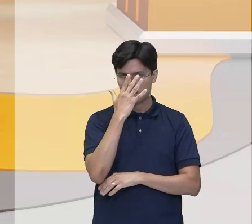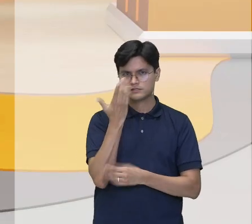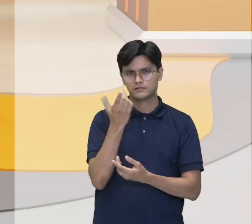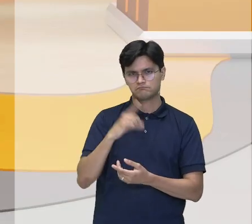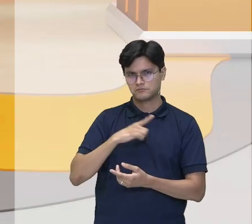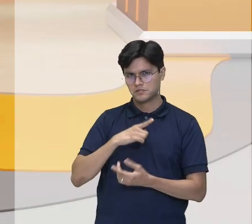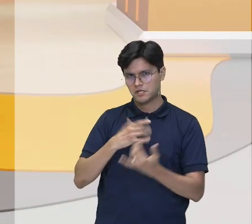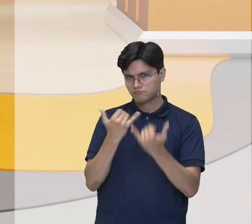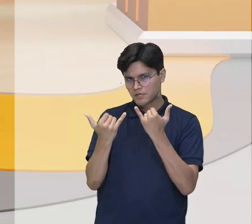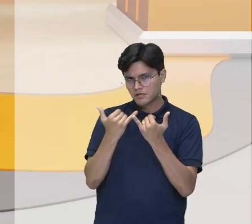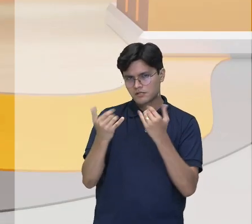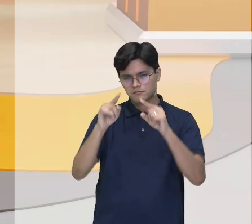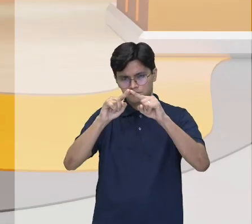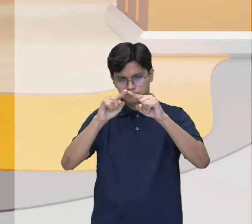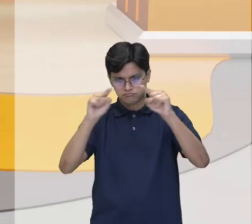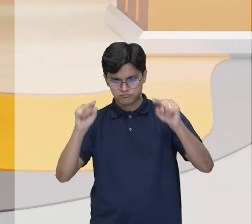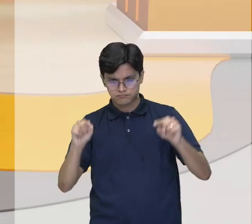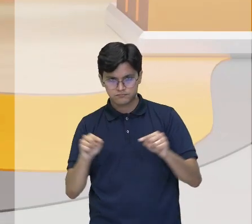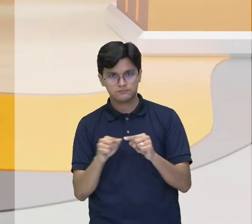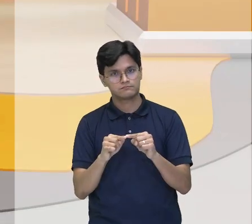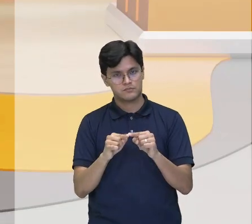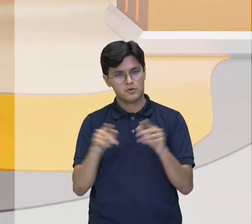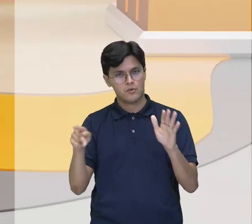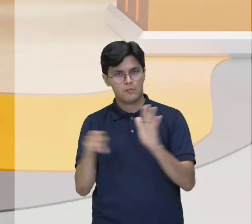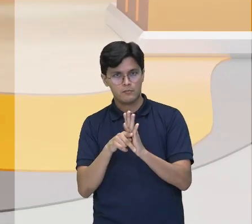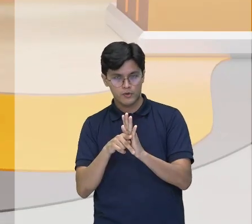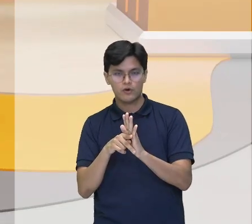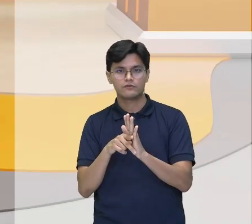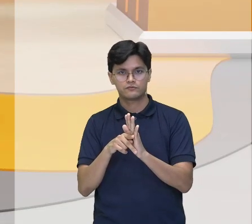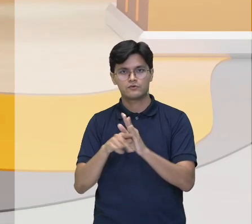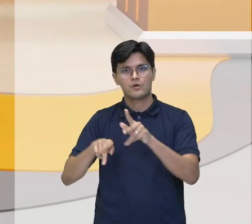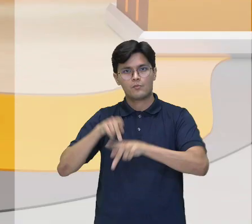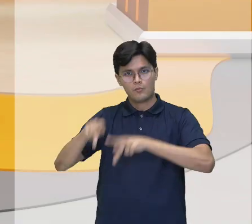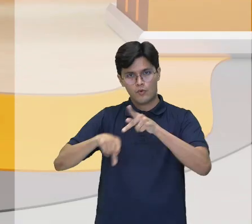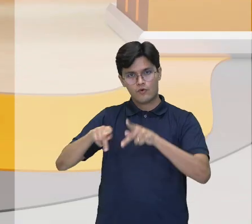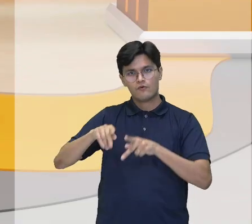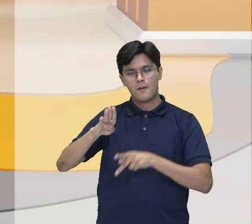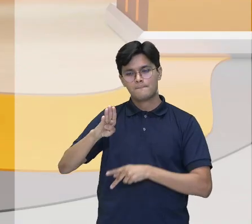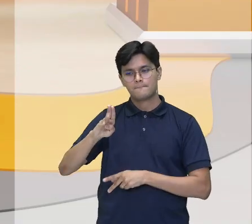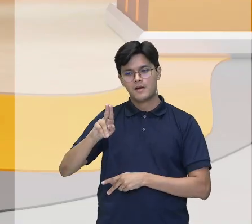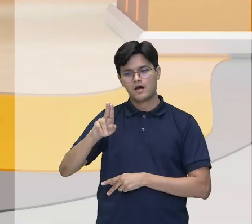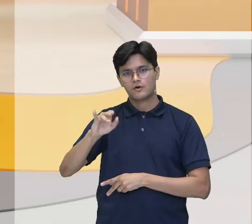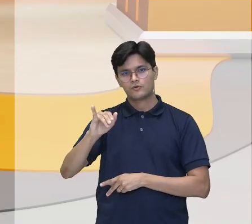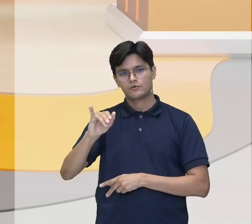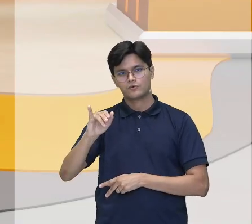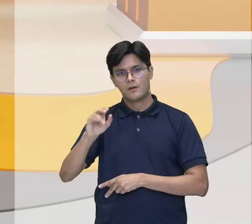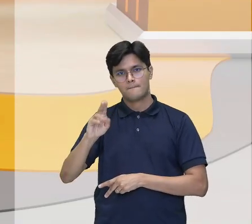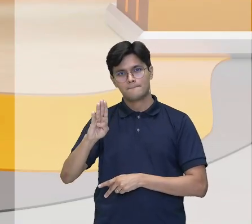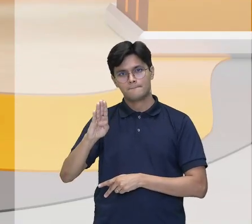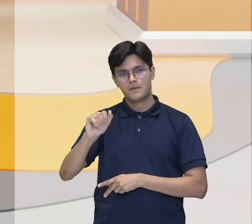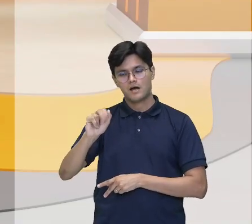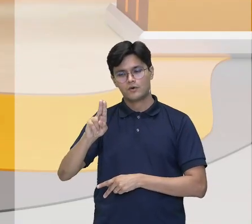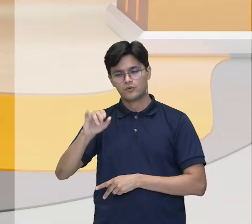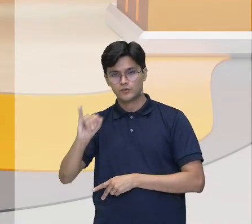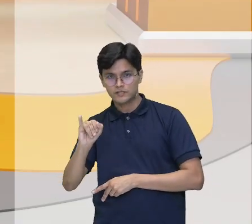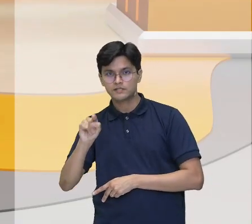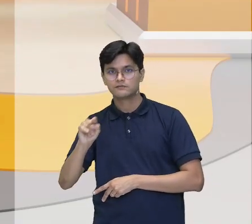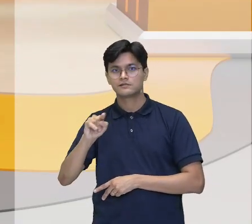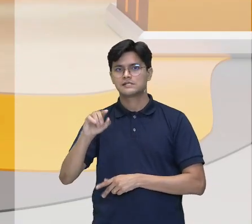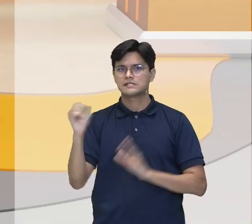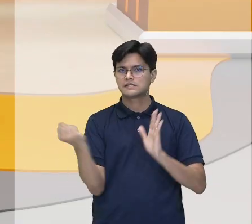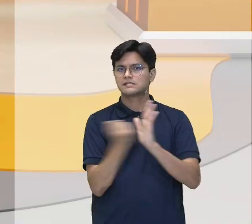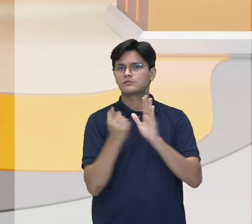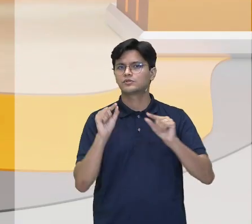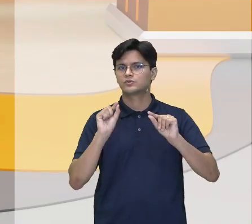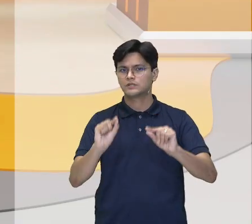arredondada. Ela faz parte do povo Baule da Costa do Marfim, que simbolizam o sol e possuem 2 chifres